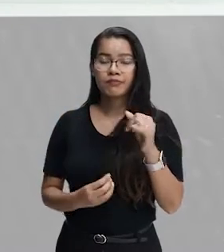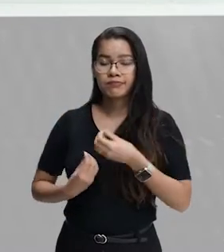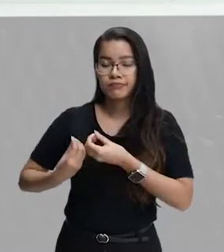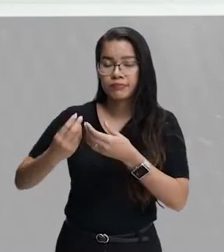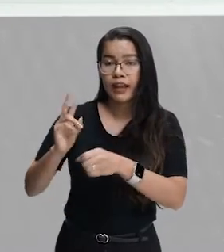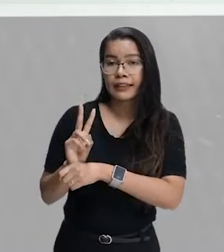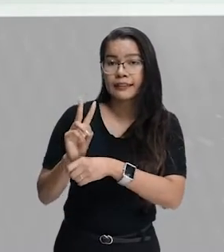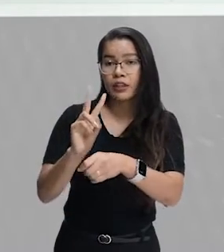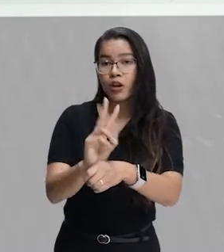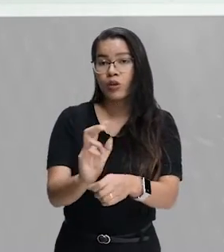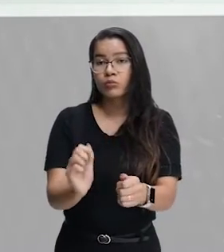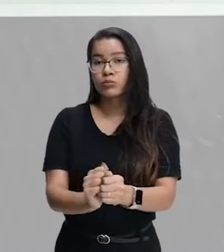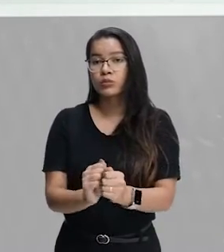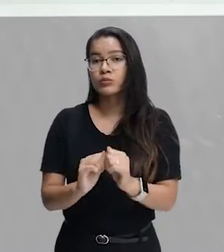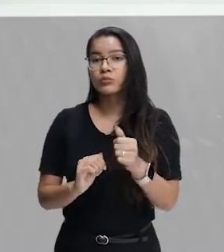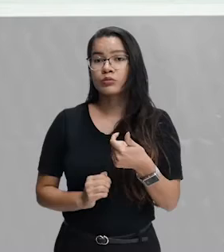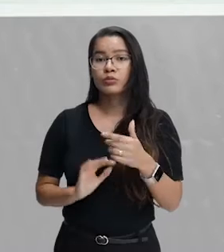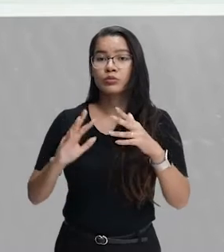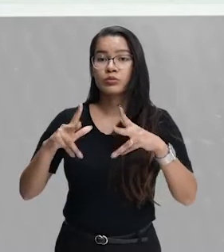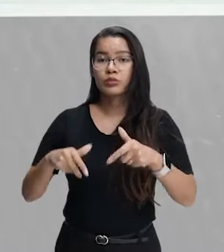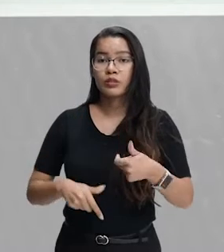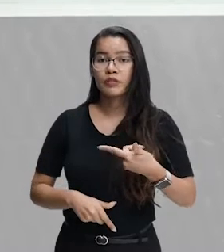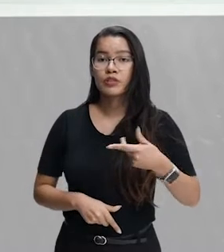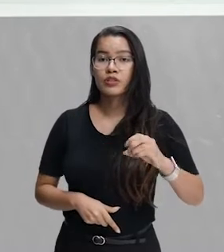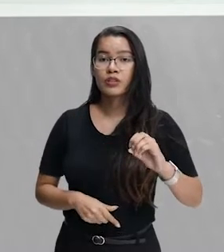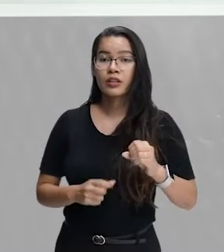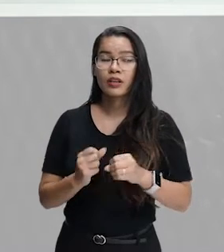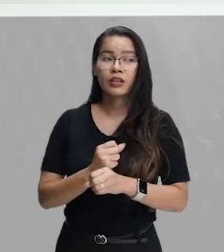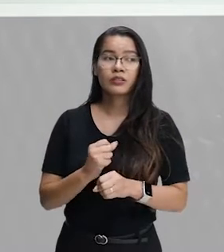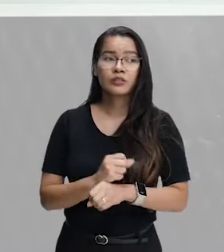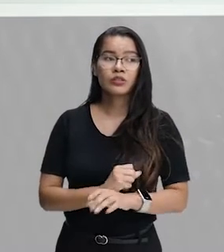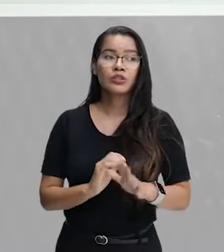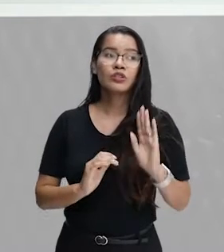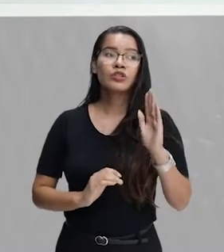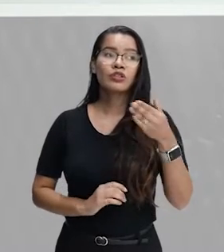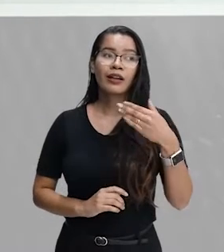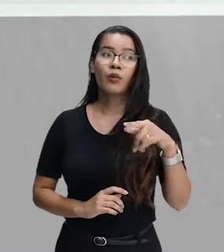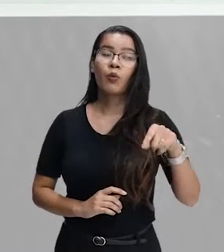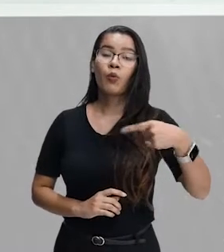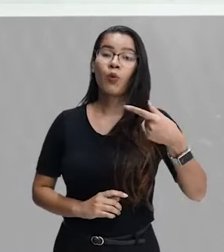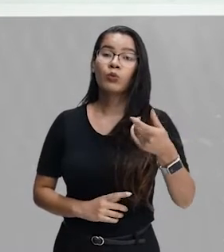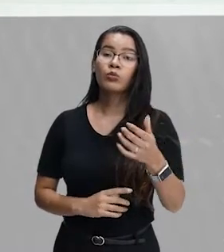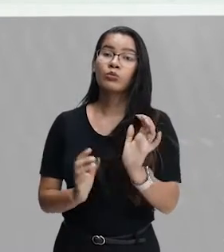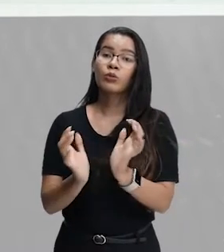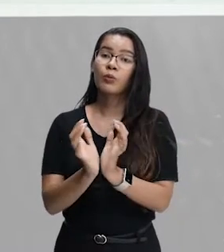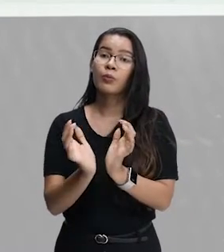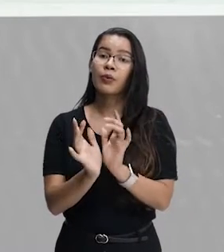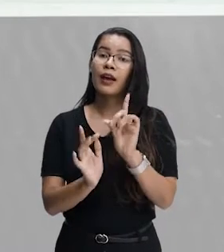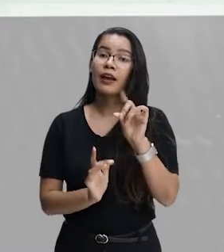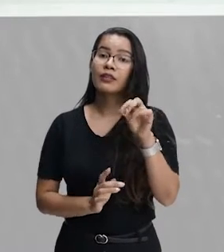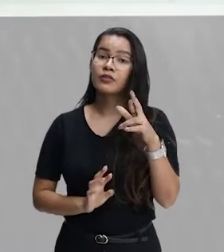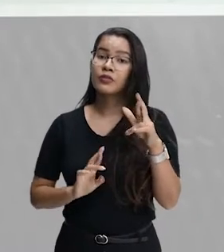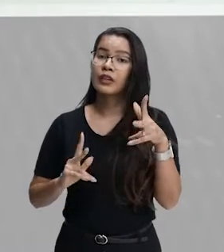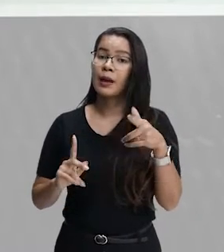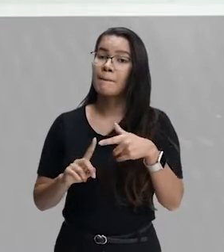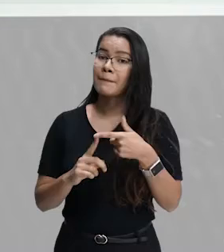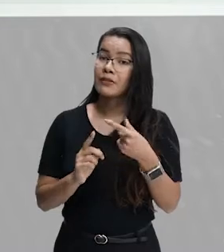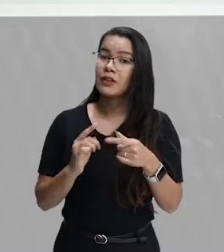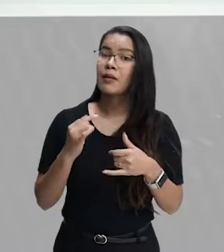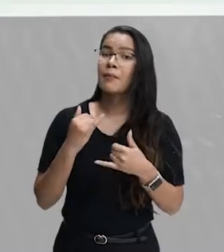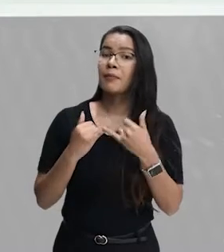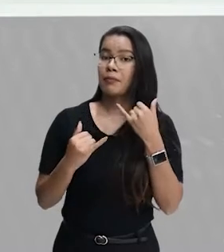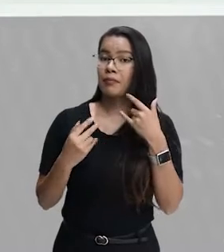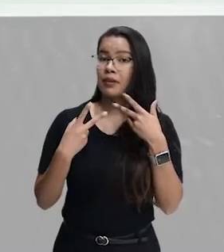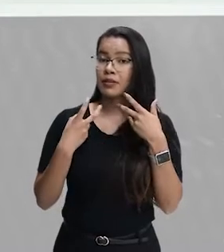porque eu só dei essa informação para ele. E esse grupo aqui? Pessoal, esse grupo aqui já é diferente, mas você percebe que as idades elas